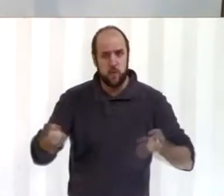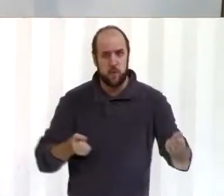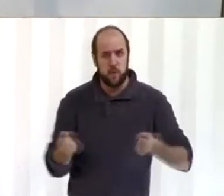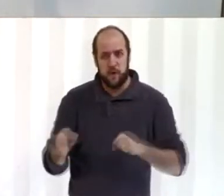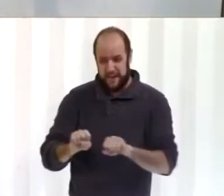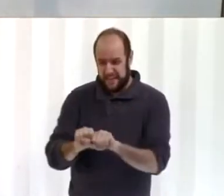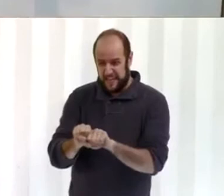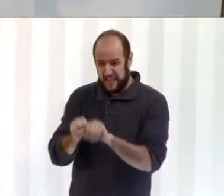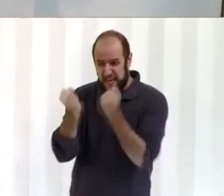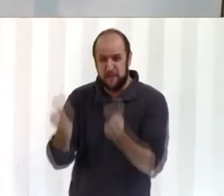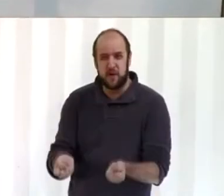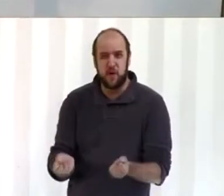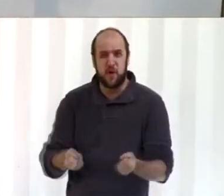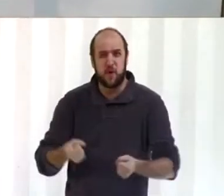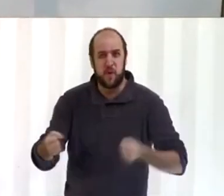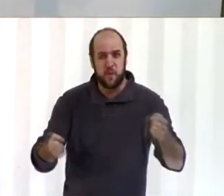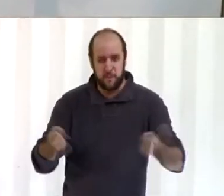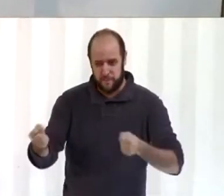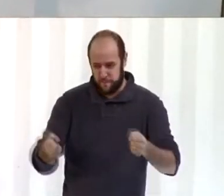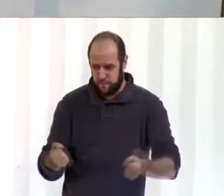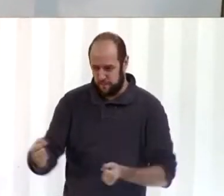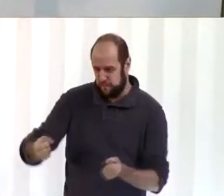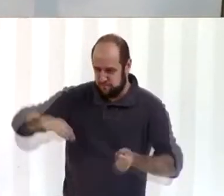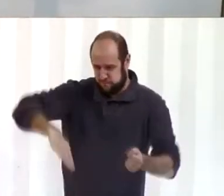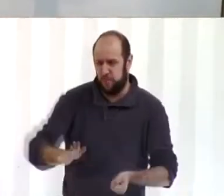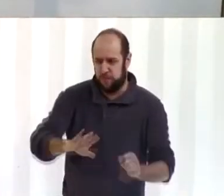do carro. Ronaldo Lidoro conta essa história.